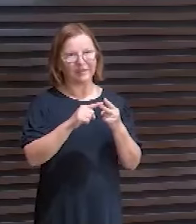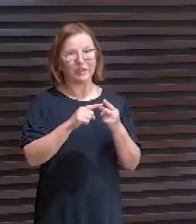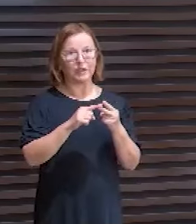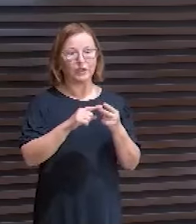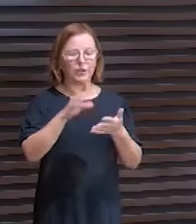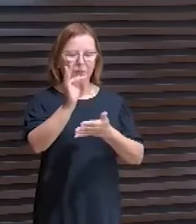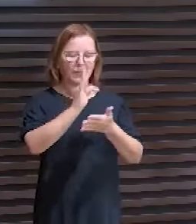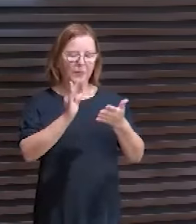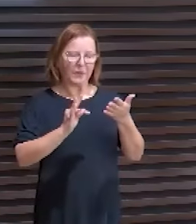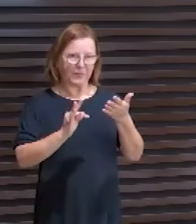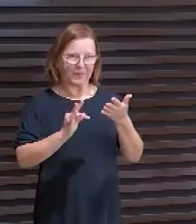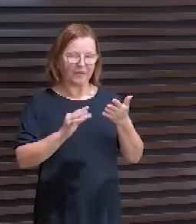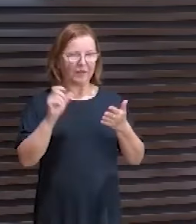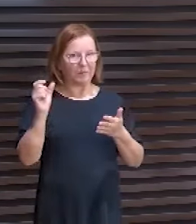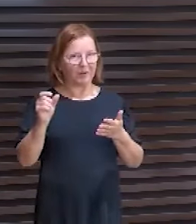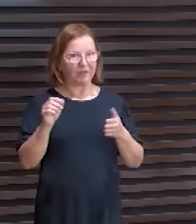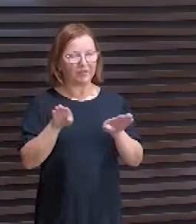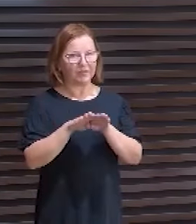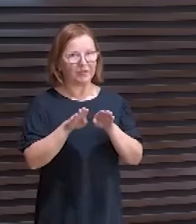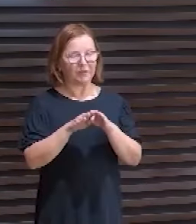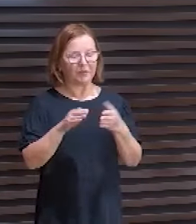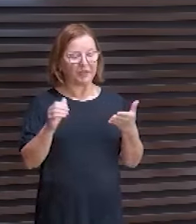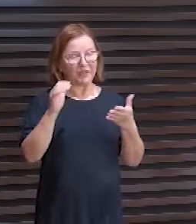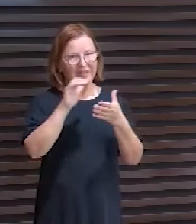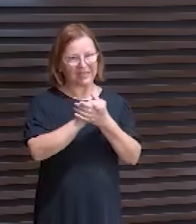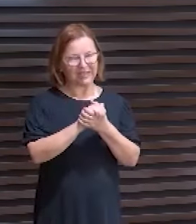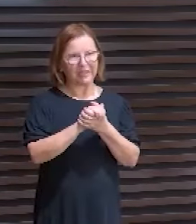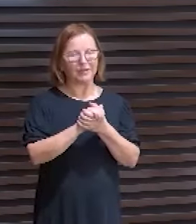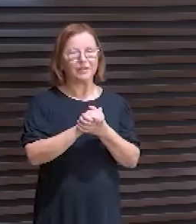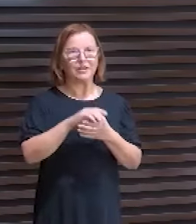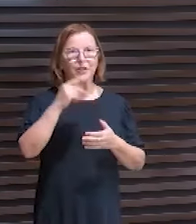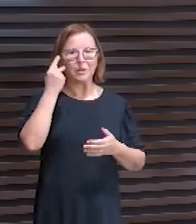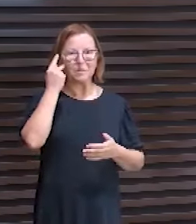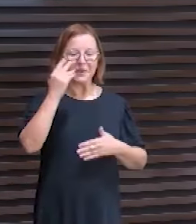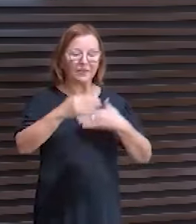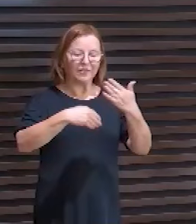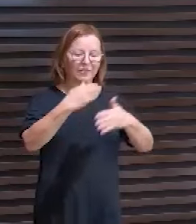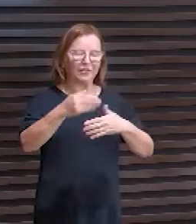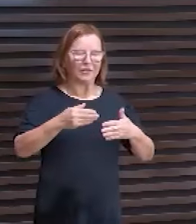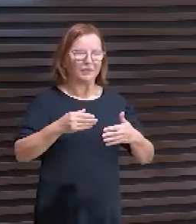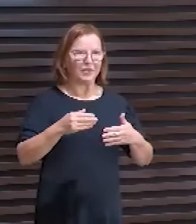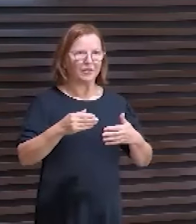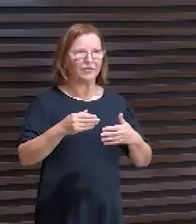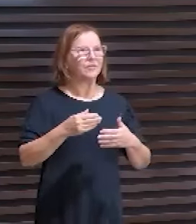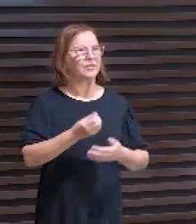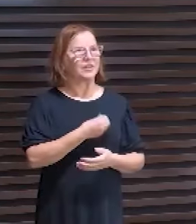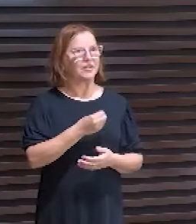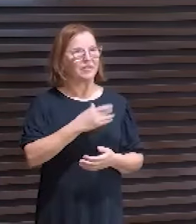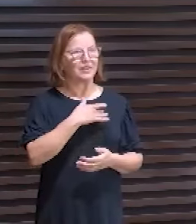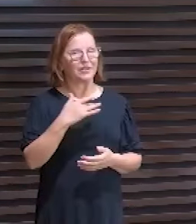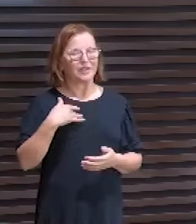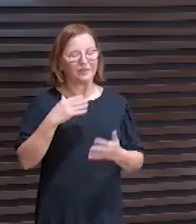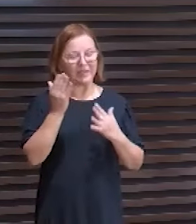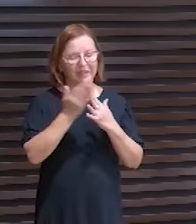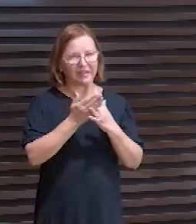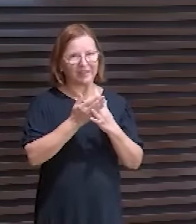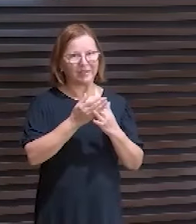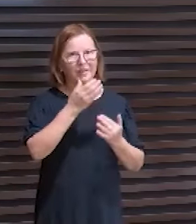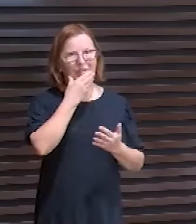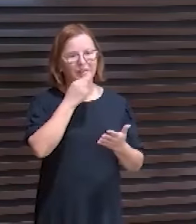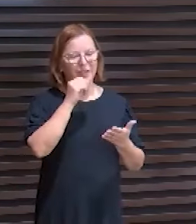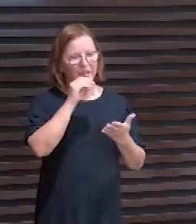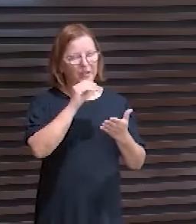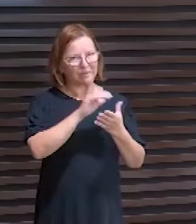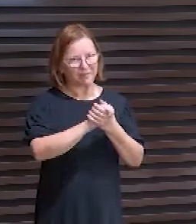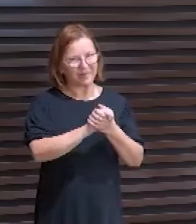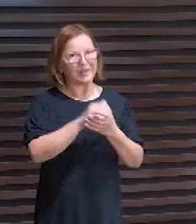para a construção de uma convivência saudável entre marido e mulher à luz